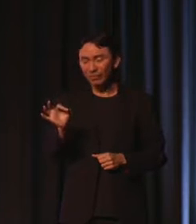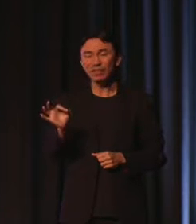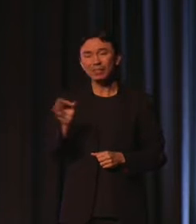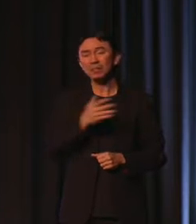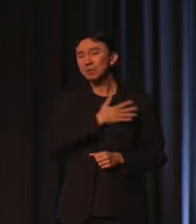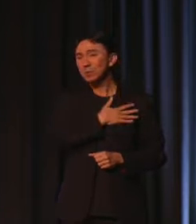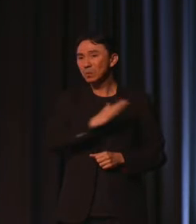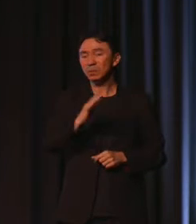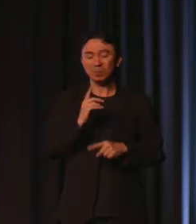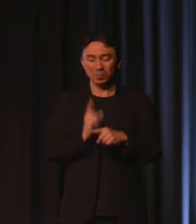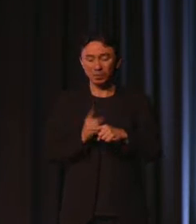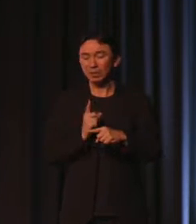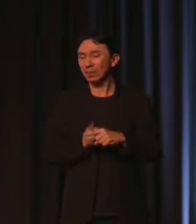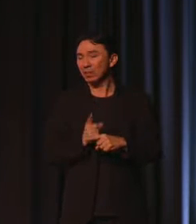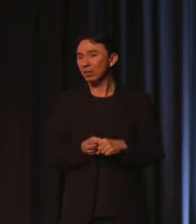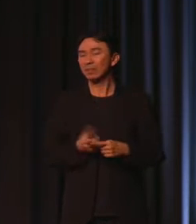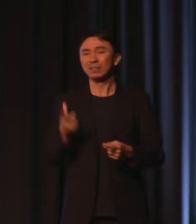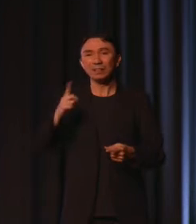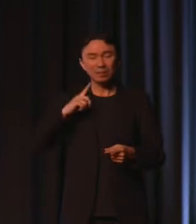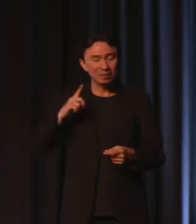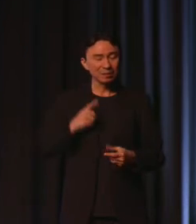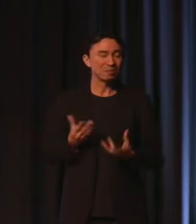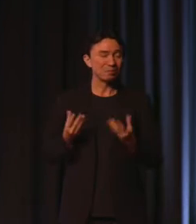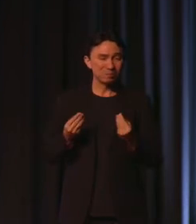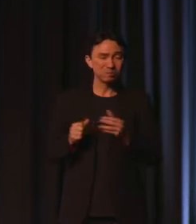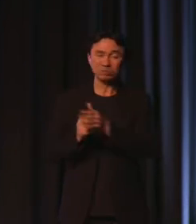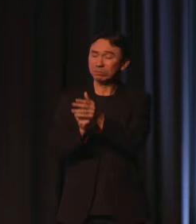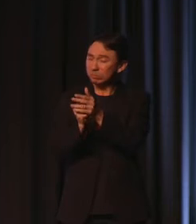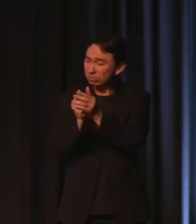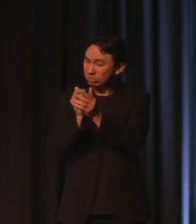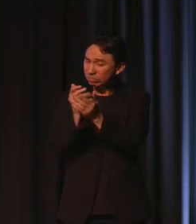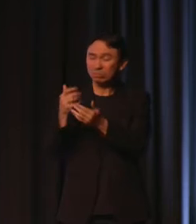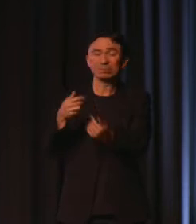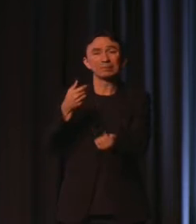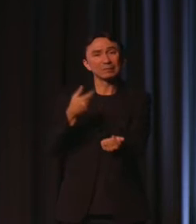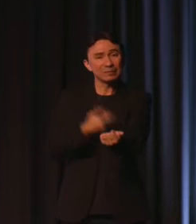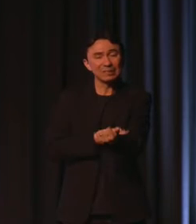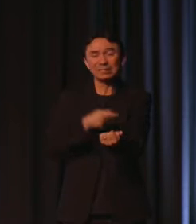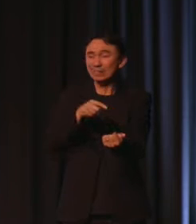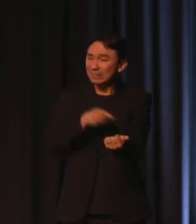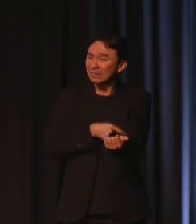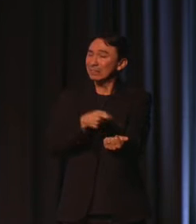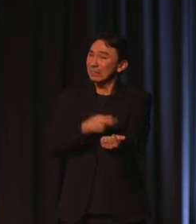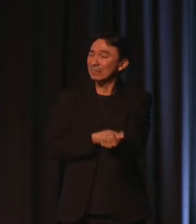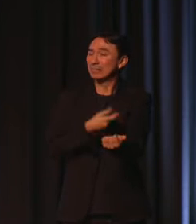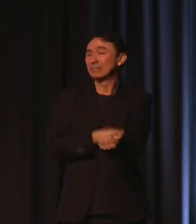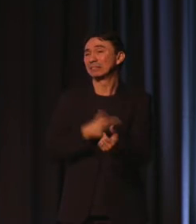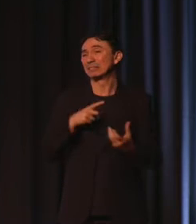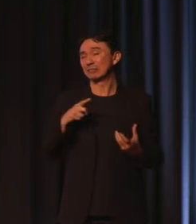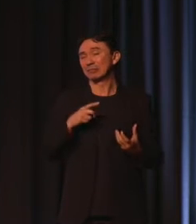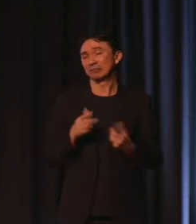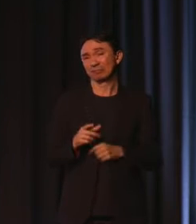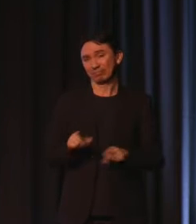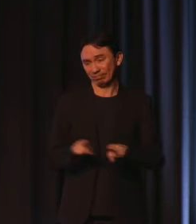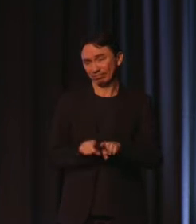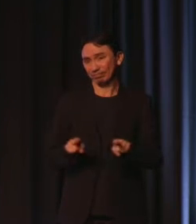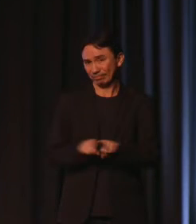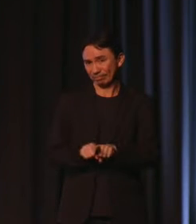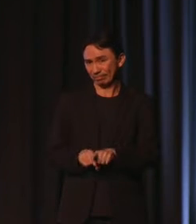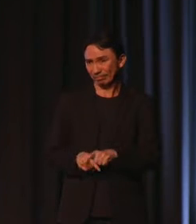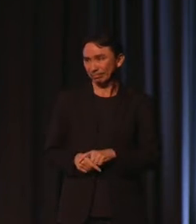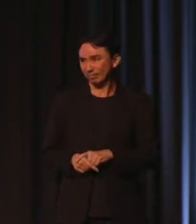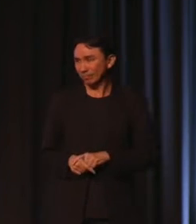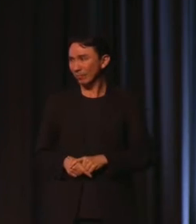quantidades de aplicações e pelas facilidades que podem ser trazidas aí. Né? E a gente foi olhar um pouco